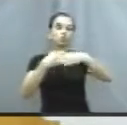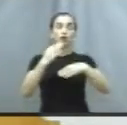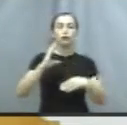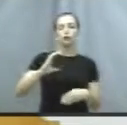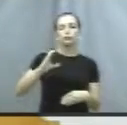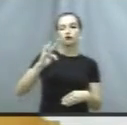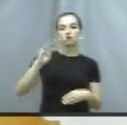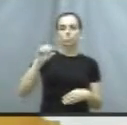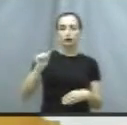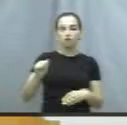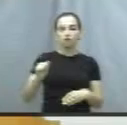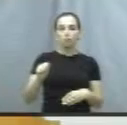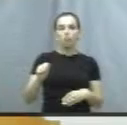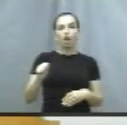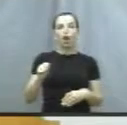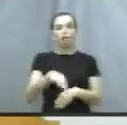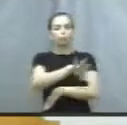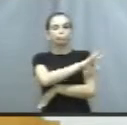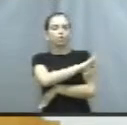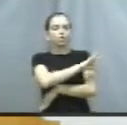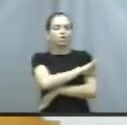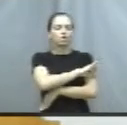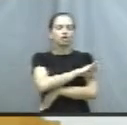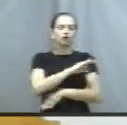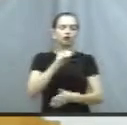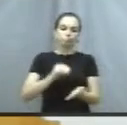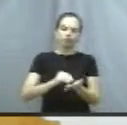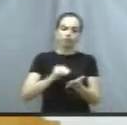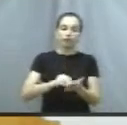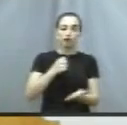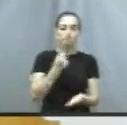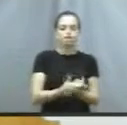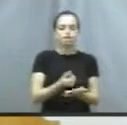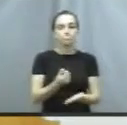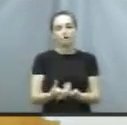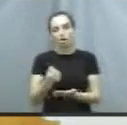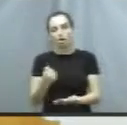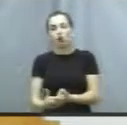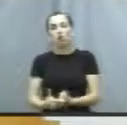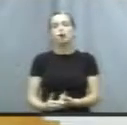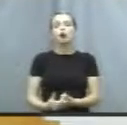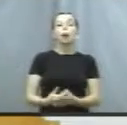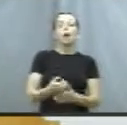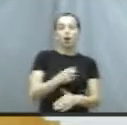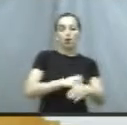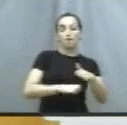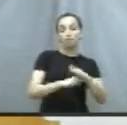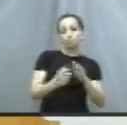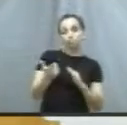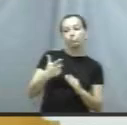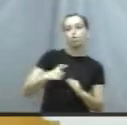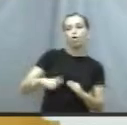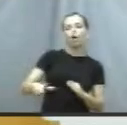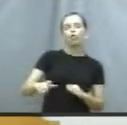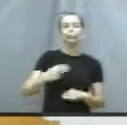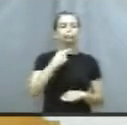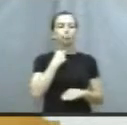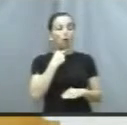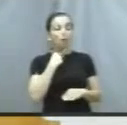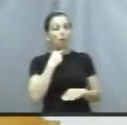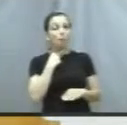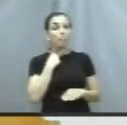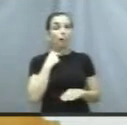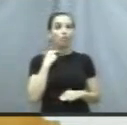a prefeitura, que não paga, acarreta uma dívida grande com a Paraty, mas essa alternativa não pode ser considerada